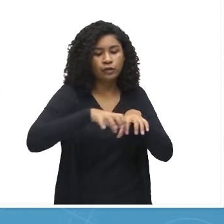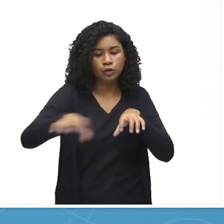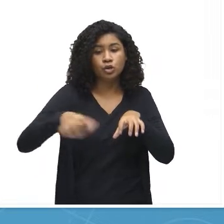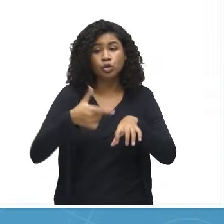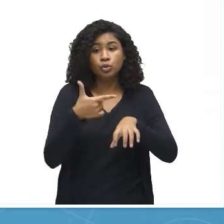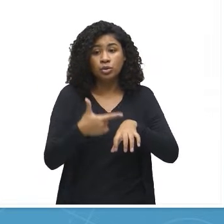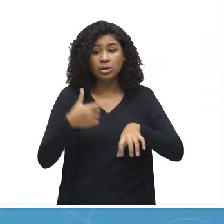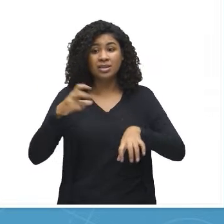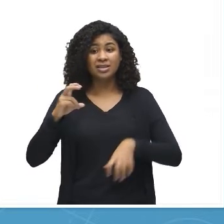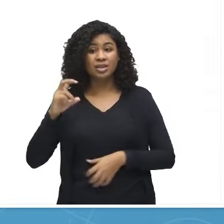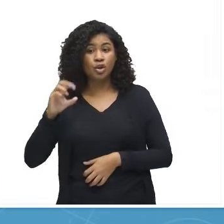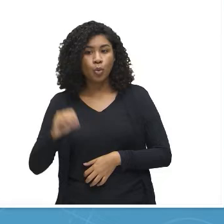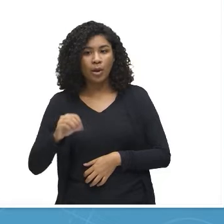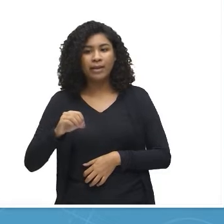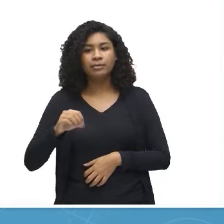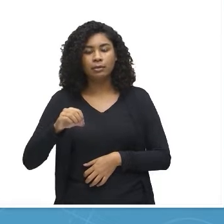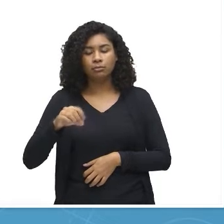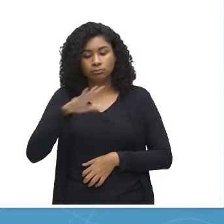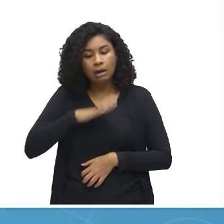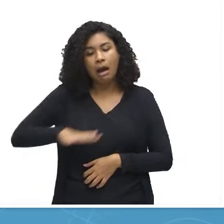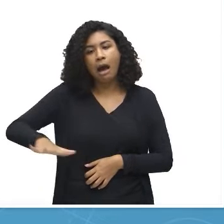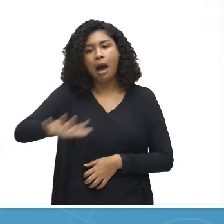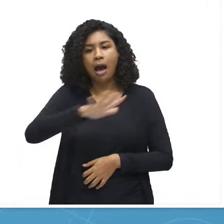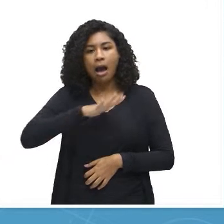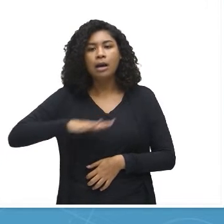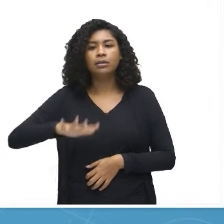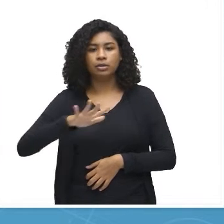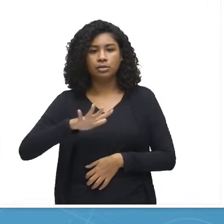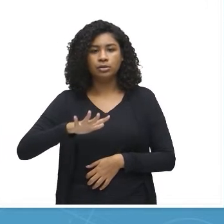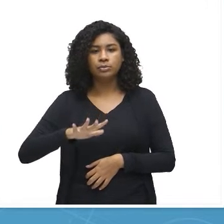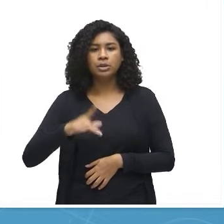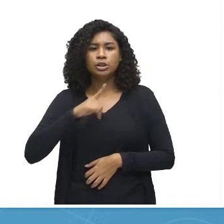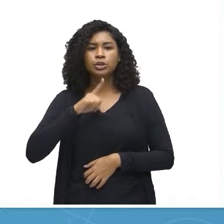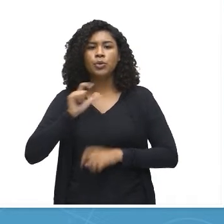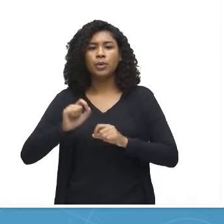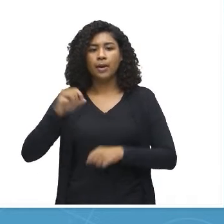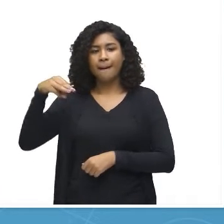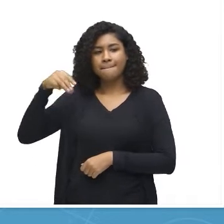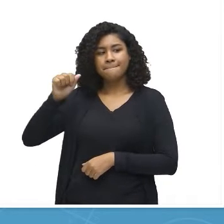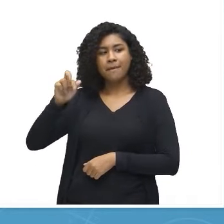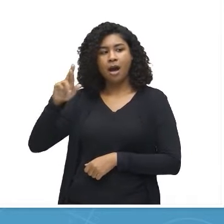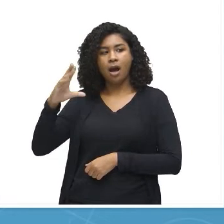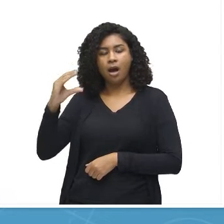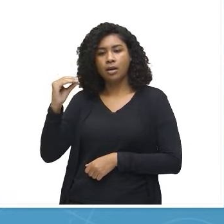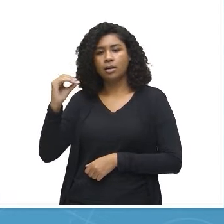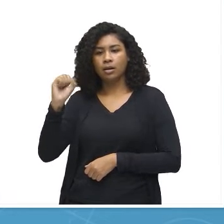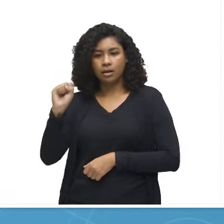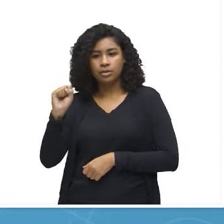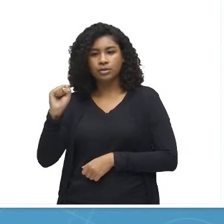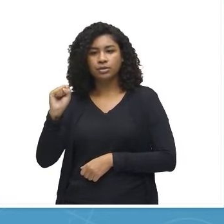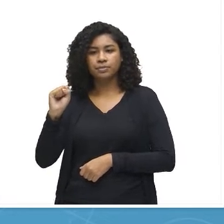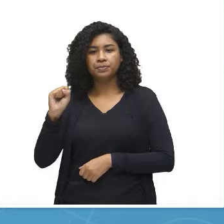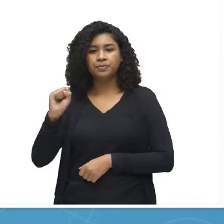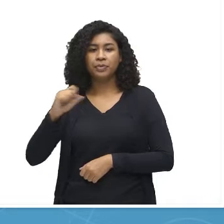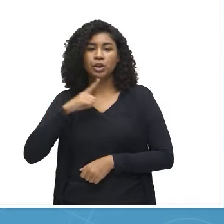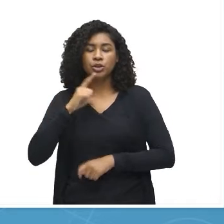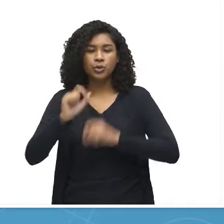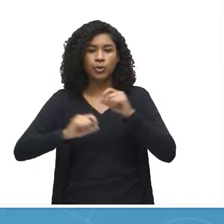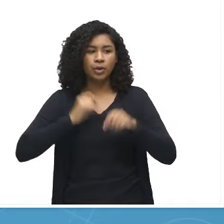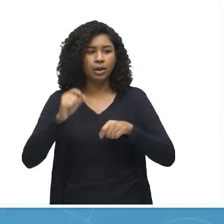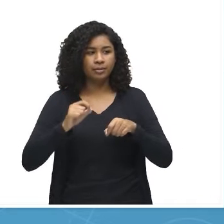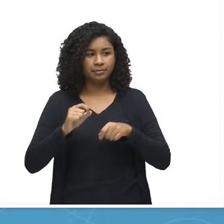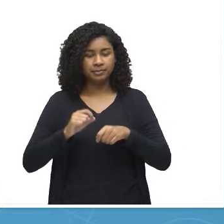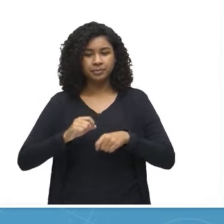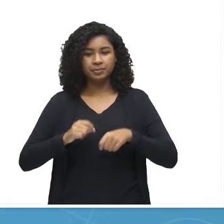né? O que eram as marcas? Eram aquelas áreas mais próximas às fronteiras que pertenciam aos marqueses,